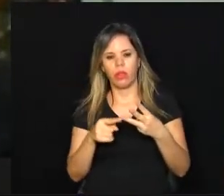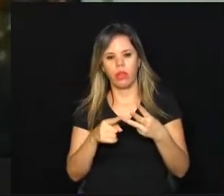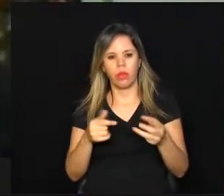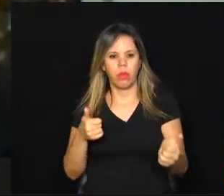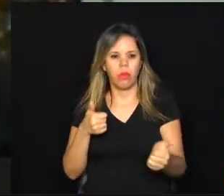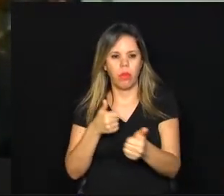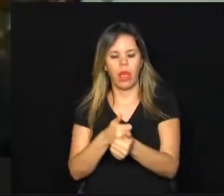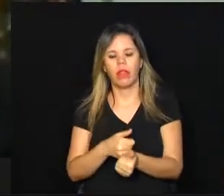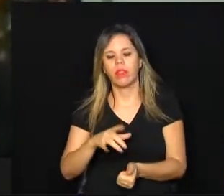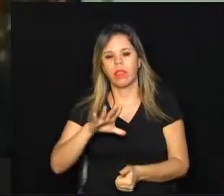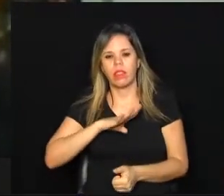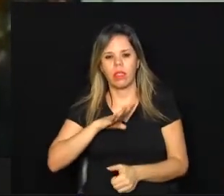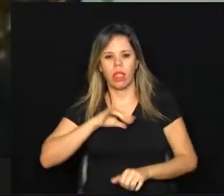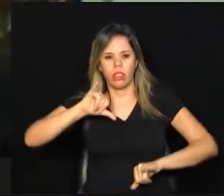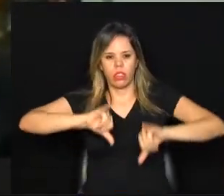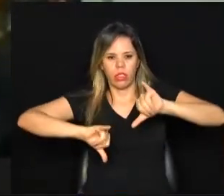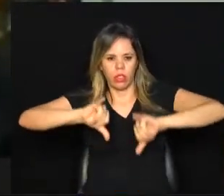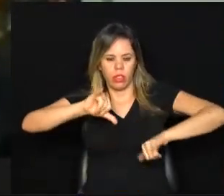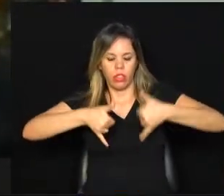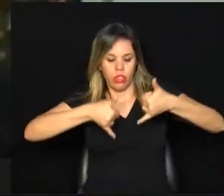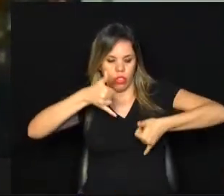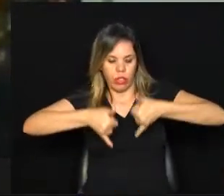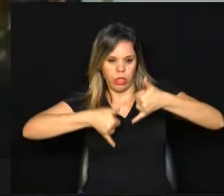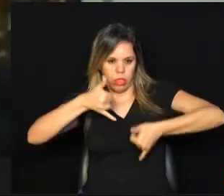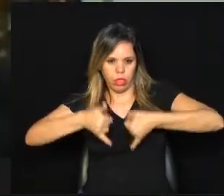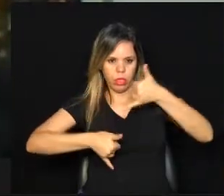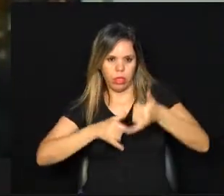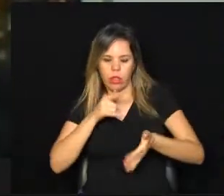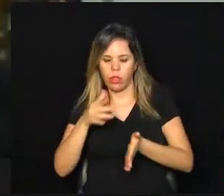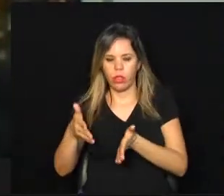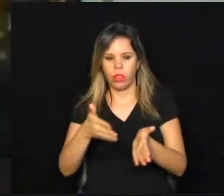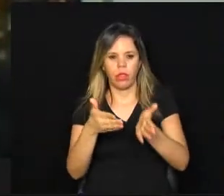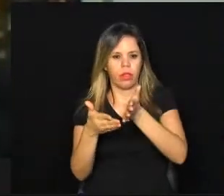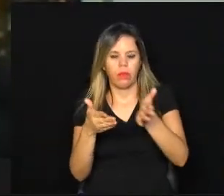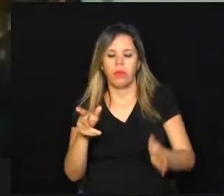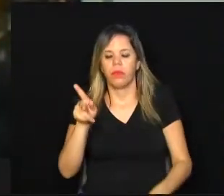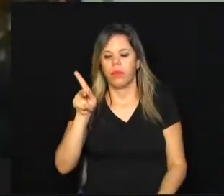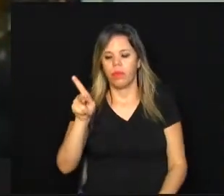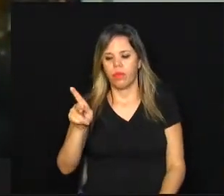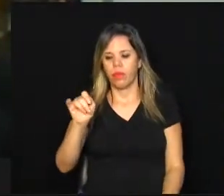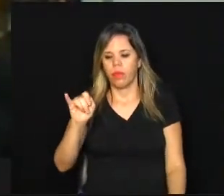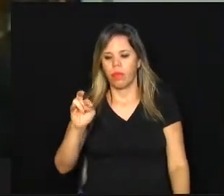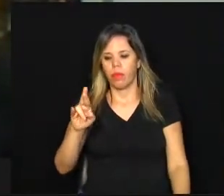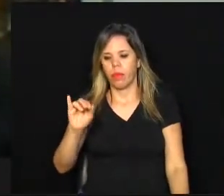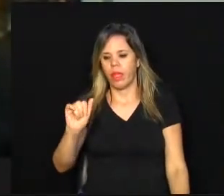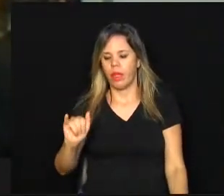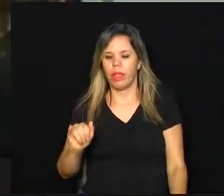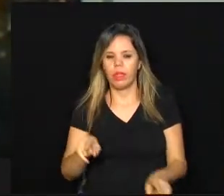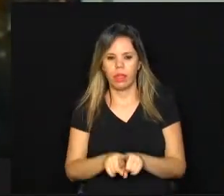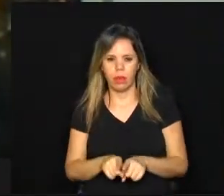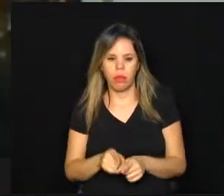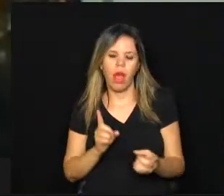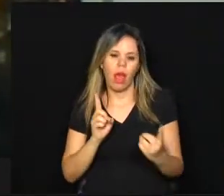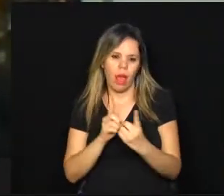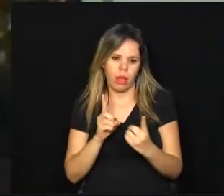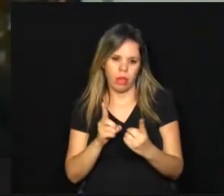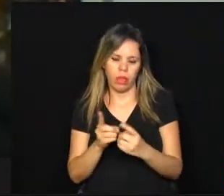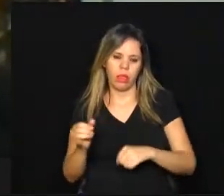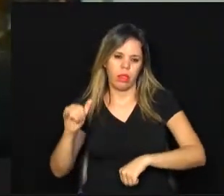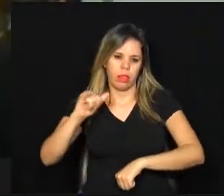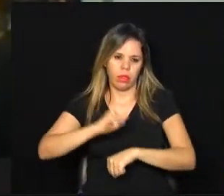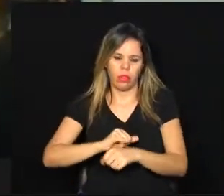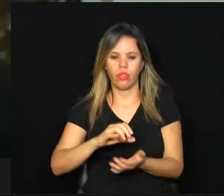Salto, do Ribeirão do Piraí, que poderá inclusive atender ao aeroporto de Campinas,